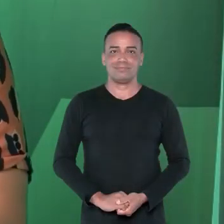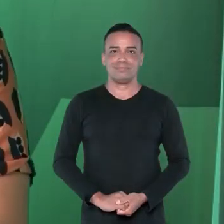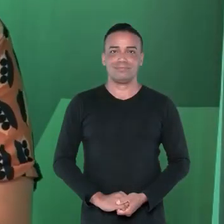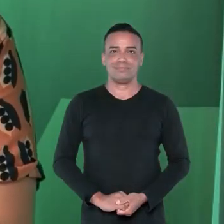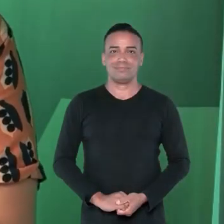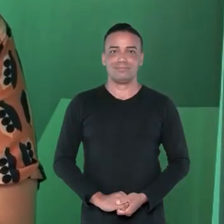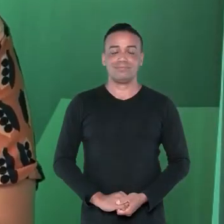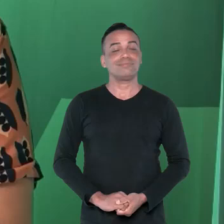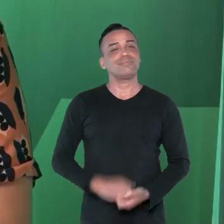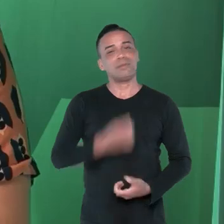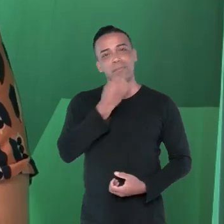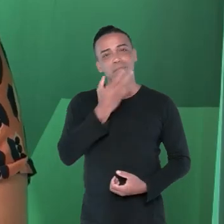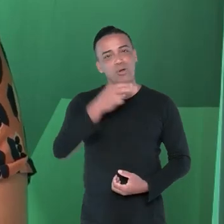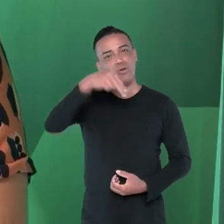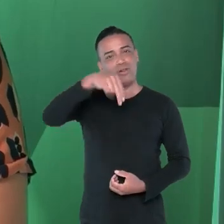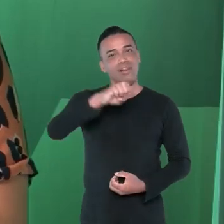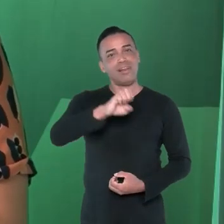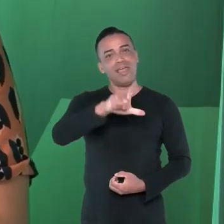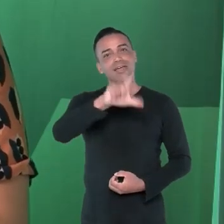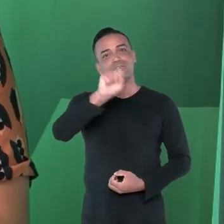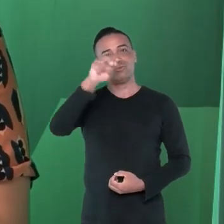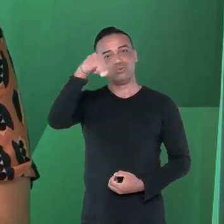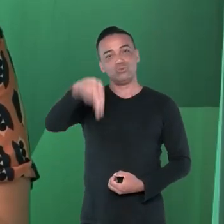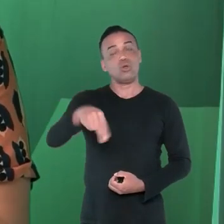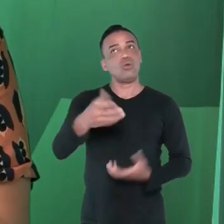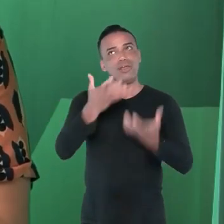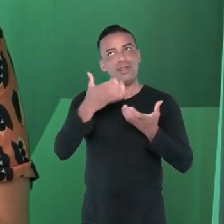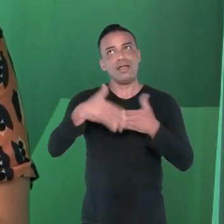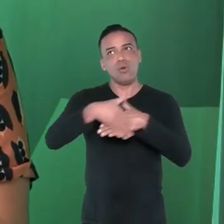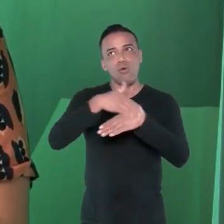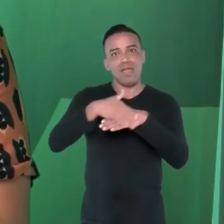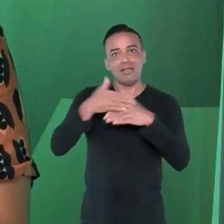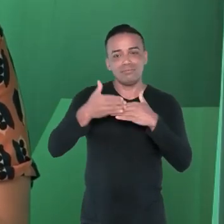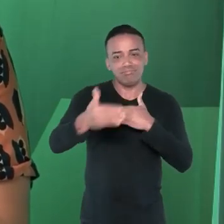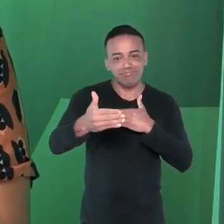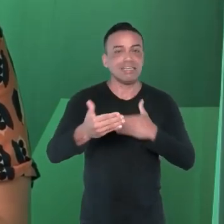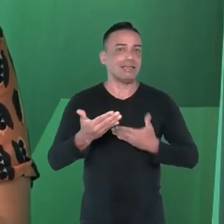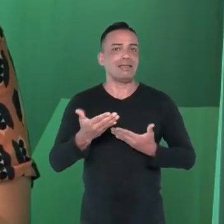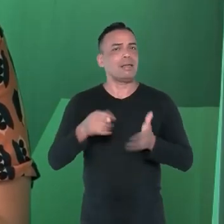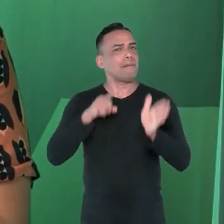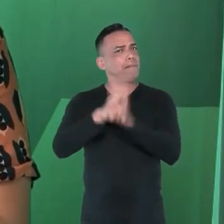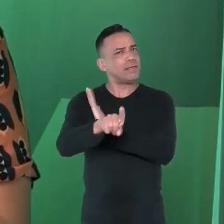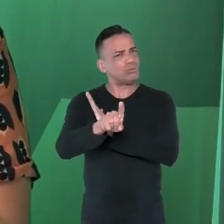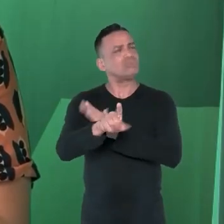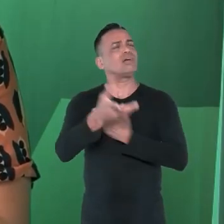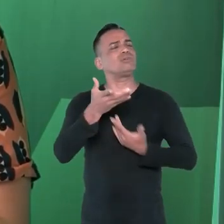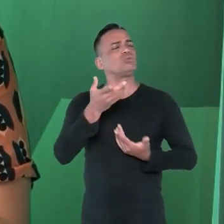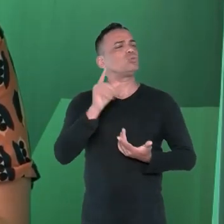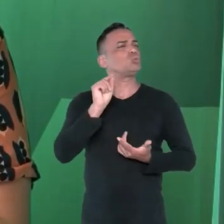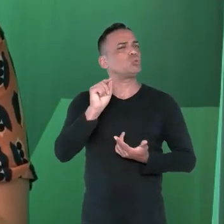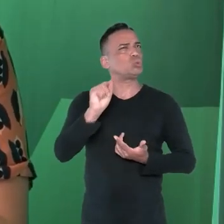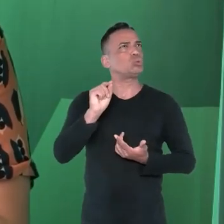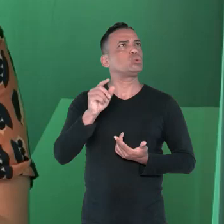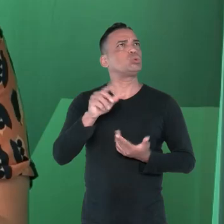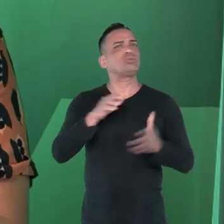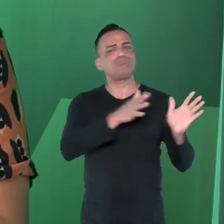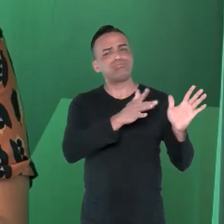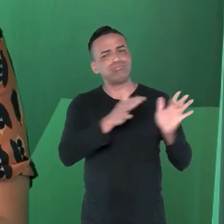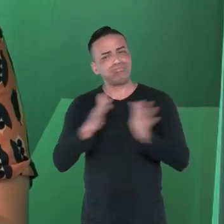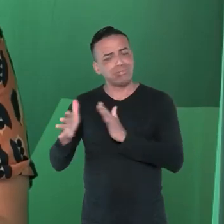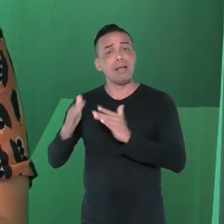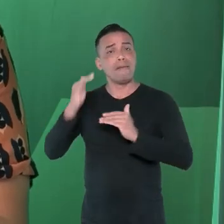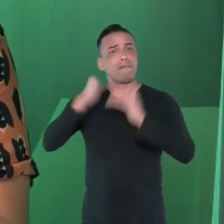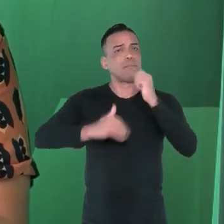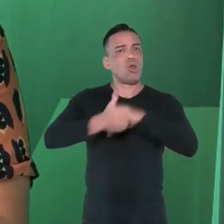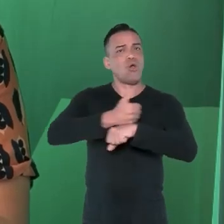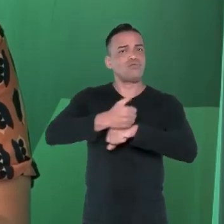No primeiro retângulo está o apresentador Gabriel Pinheiro, um homem branco de cabelos curtos cacheados de tom grisalho. Possui barba